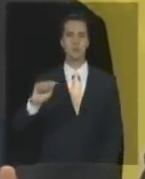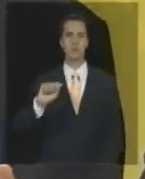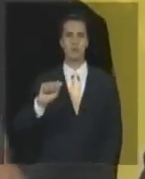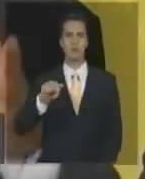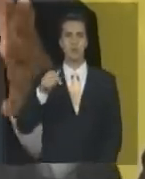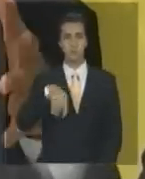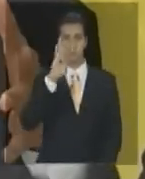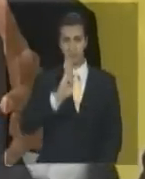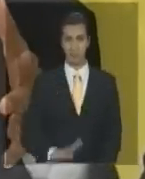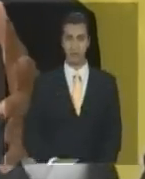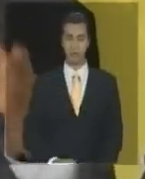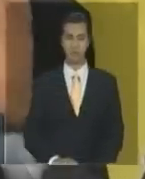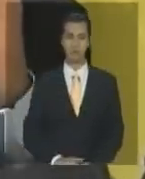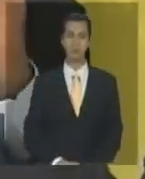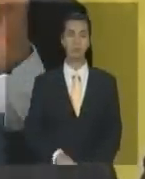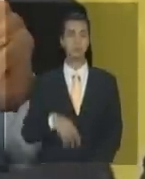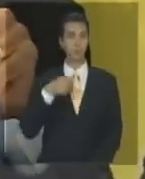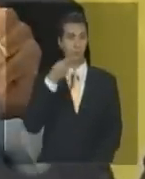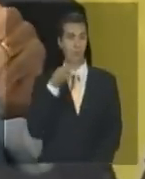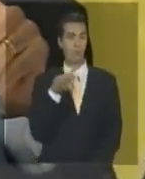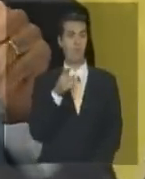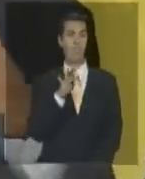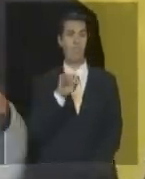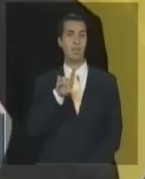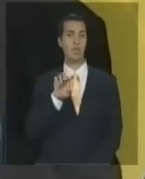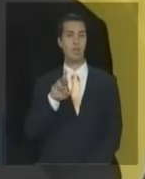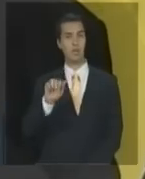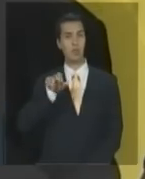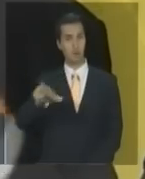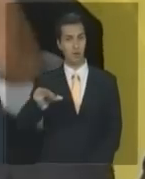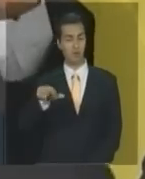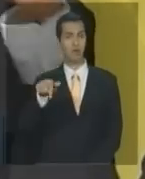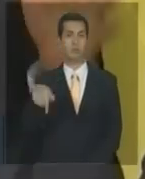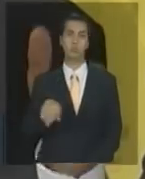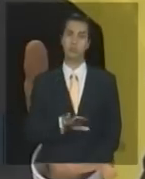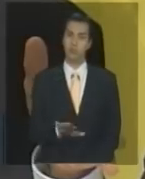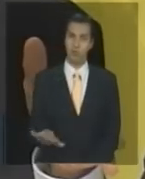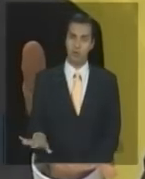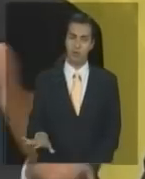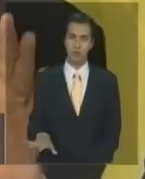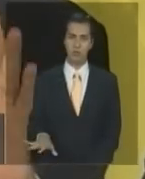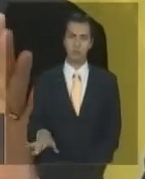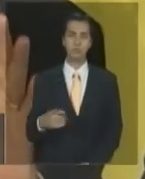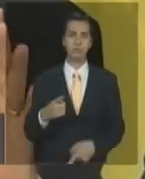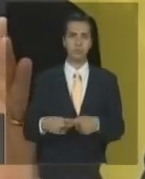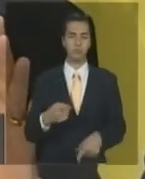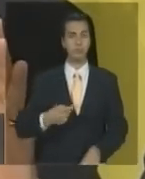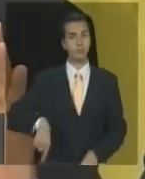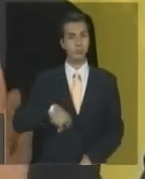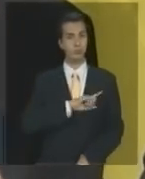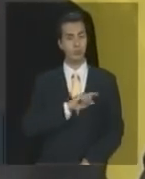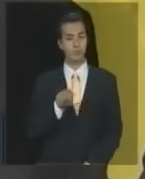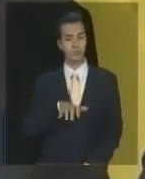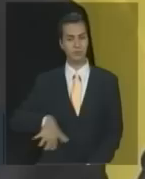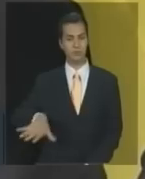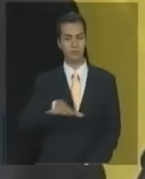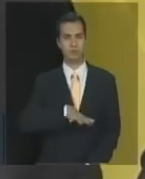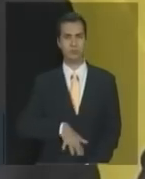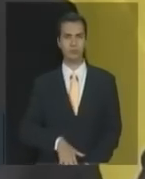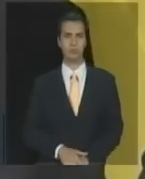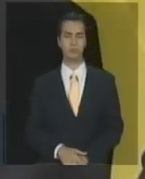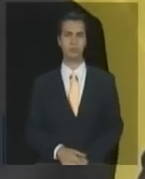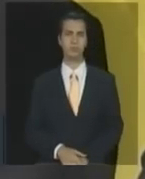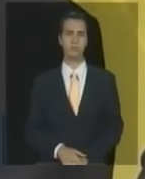E eu me refiro aqui ao federal do Poder Executivo, que é a nossa área. Não